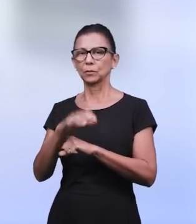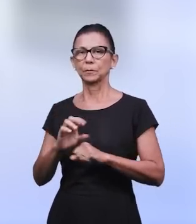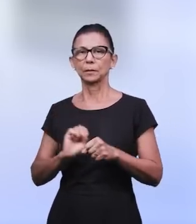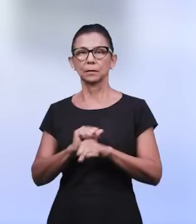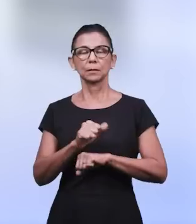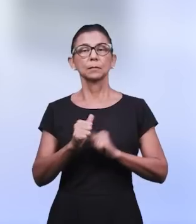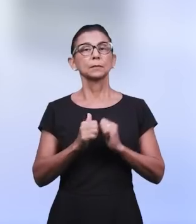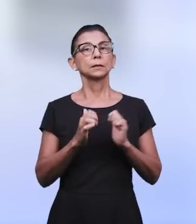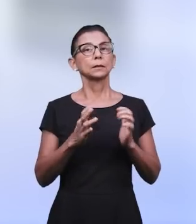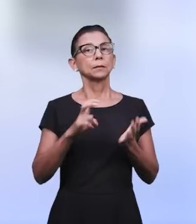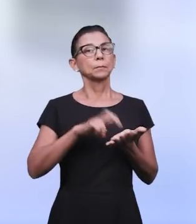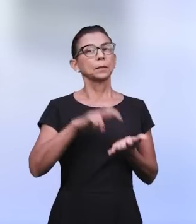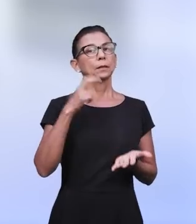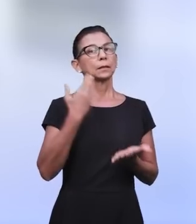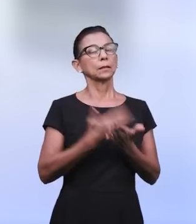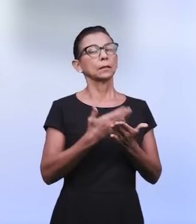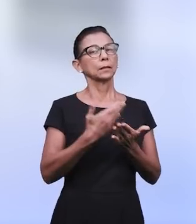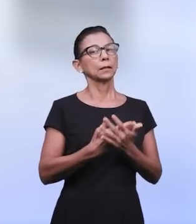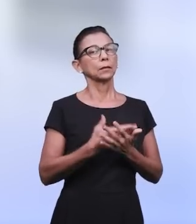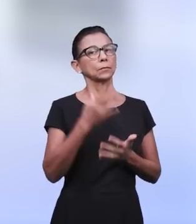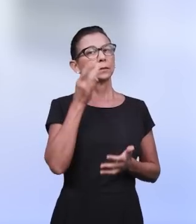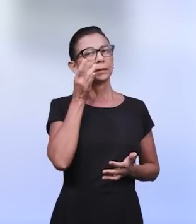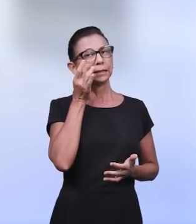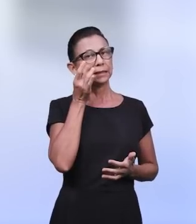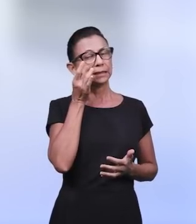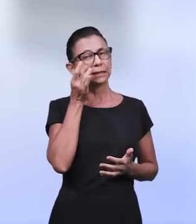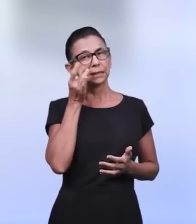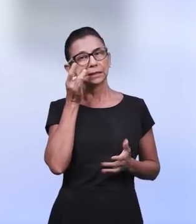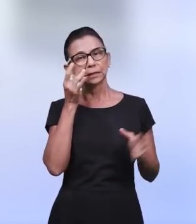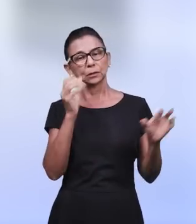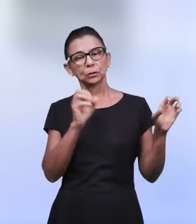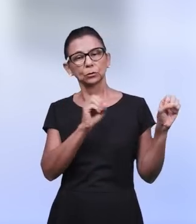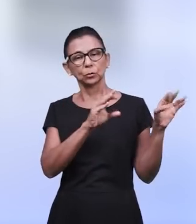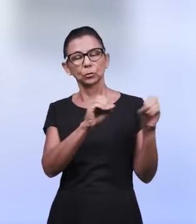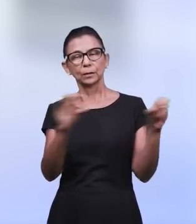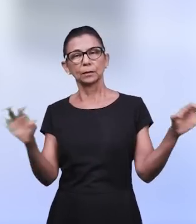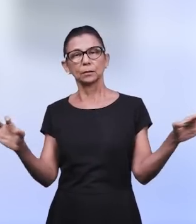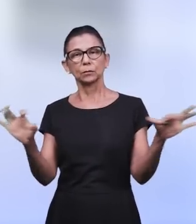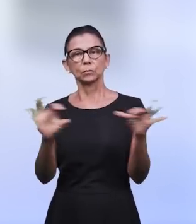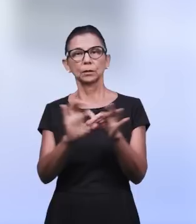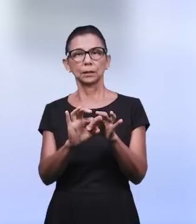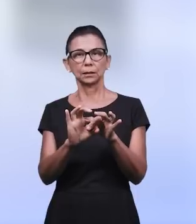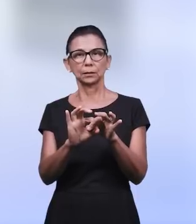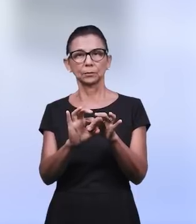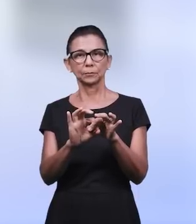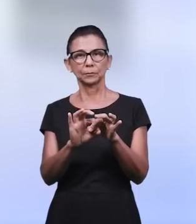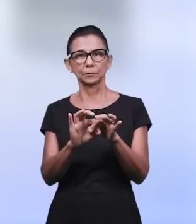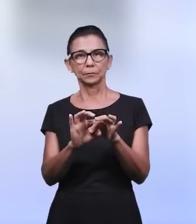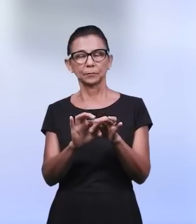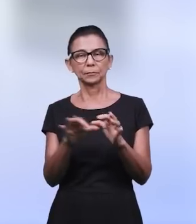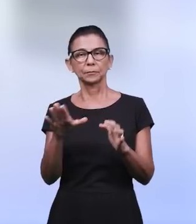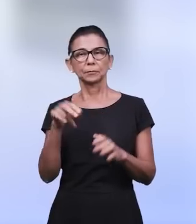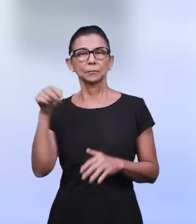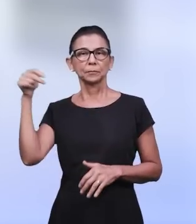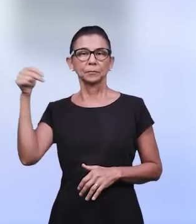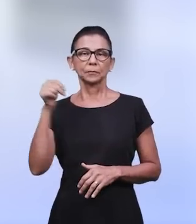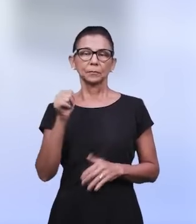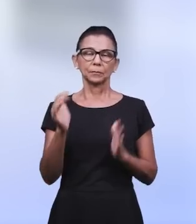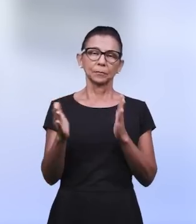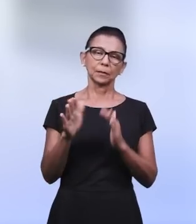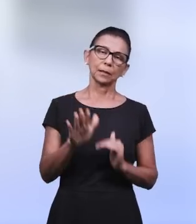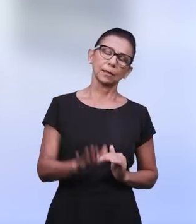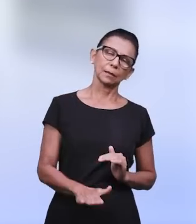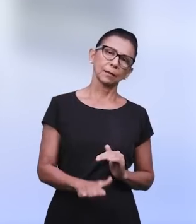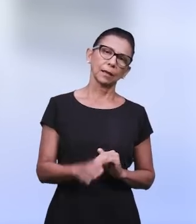principiantes. Pela manhã, houve aulas presenciais cujo ensino foi unificado para toda a região Nordeste. À tarde,